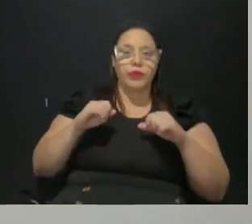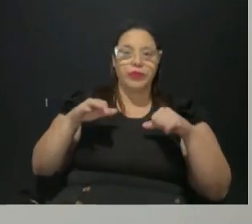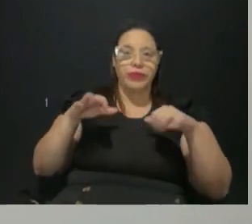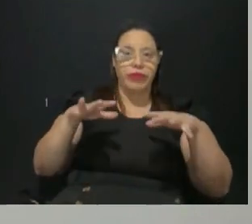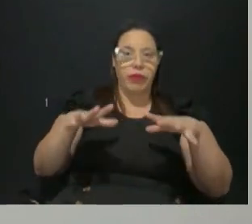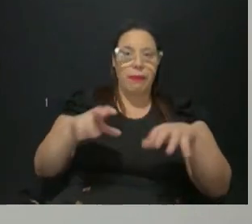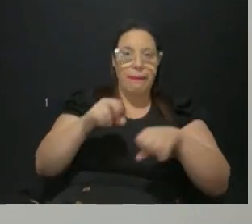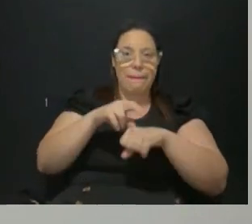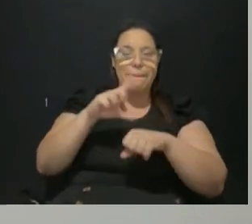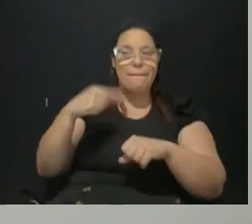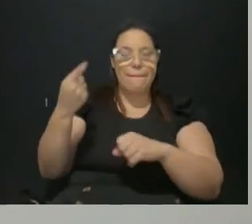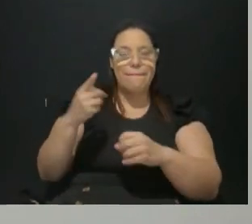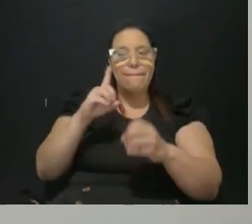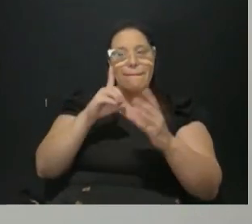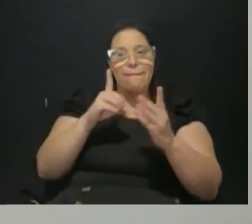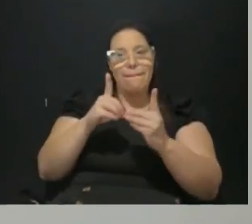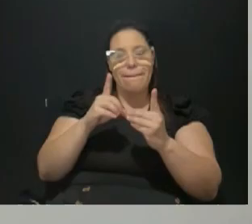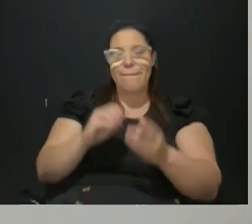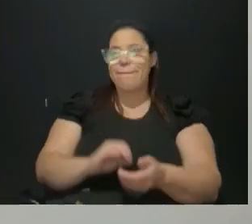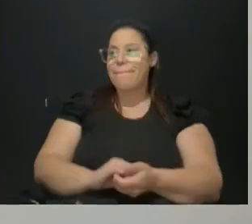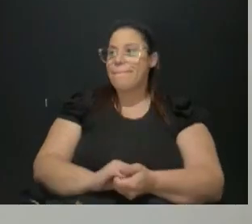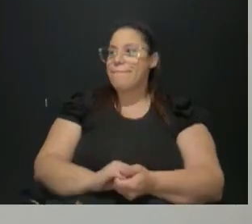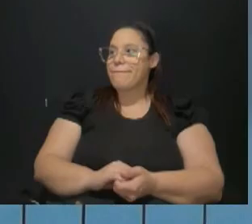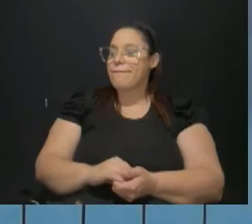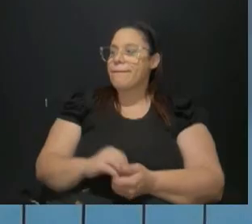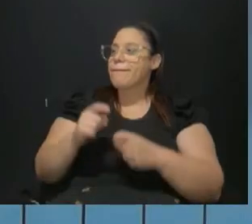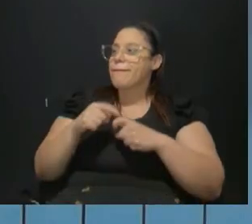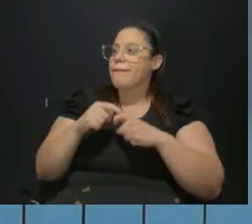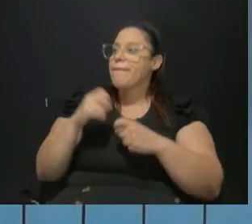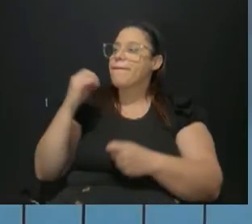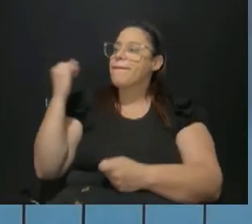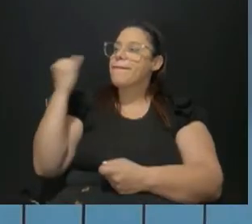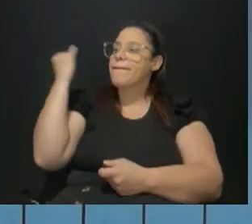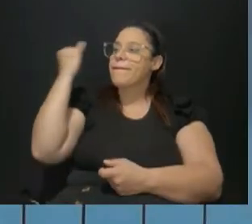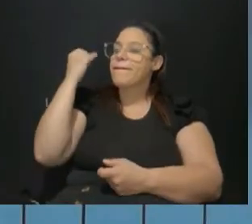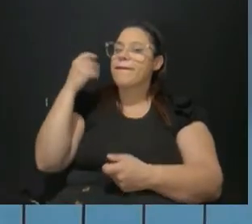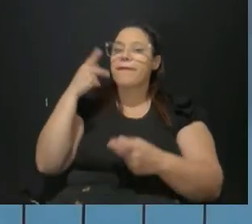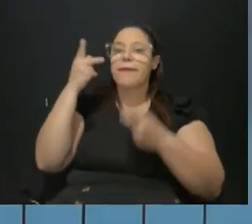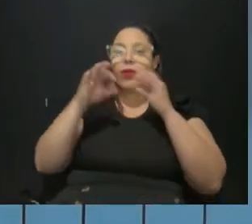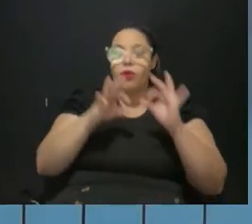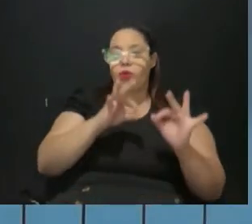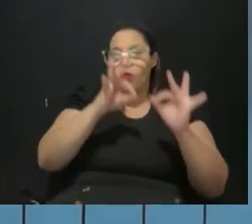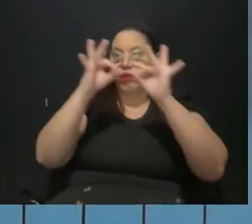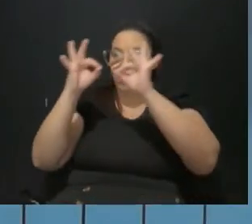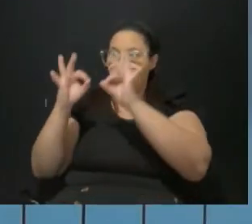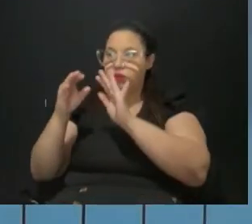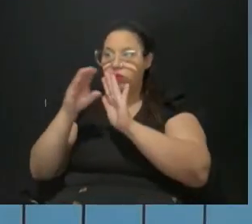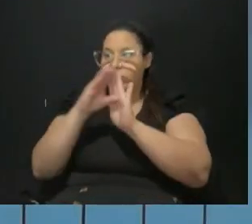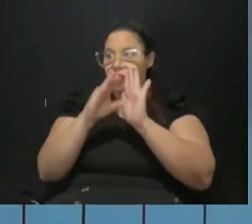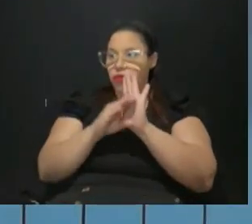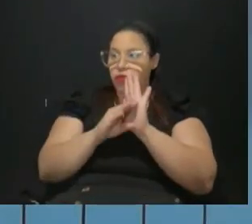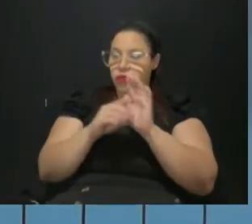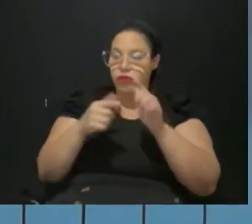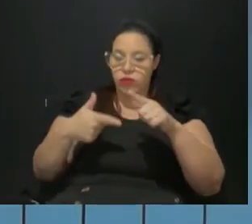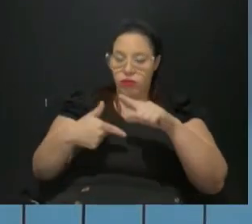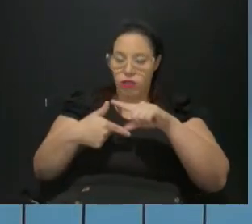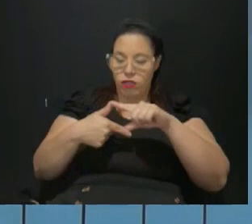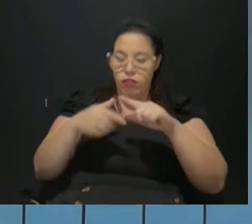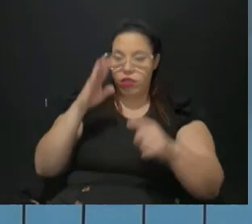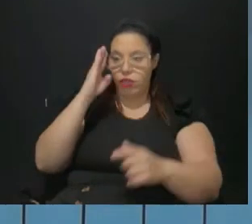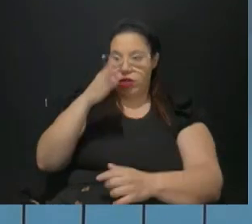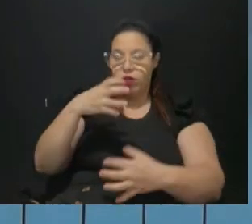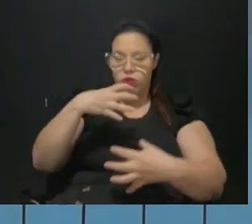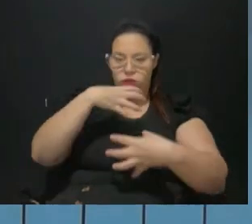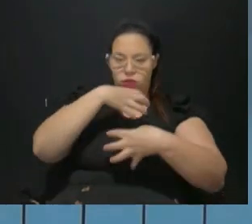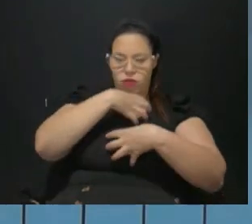e o pós-diagnóstico. Doutor, eu acho importante a gente falar aqui, para quem está acompanhando o quadro, né, quais são os